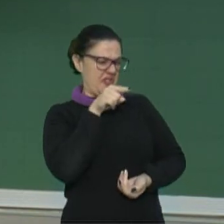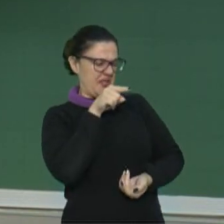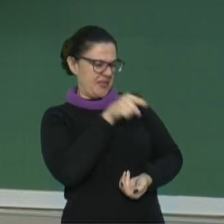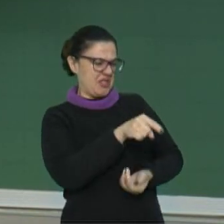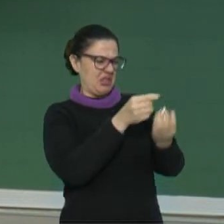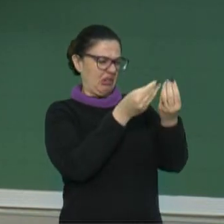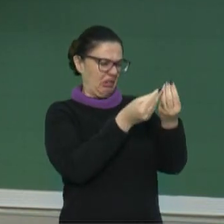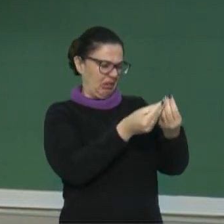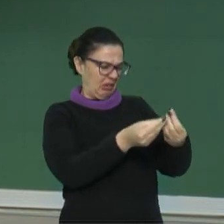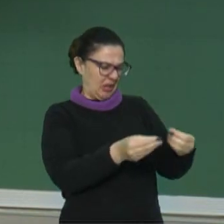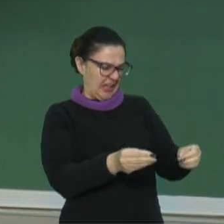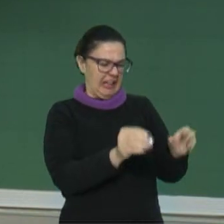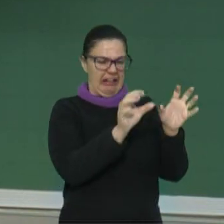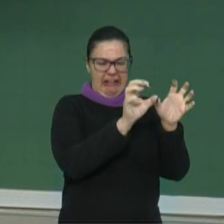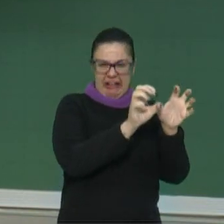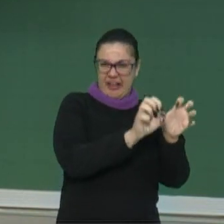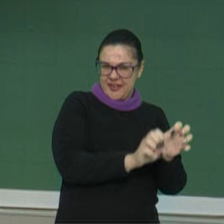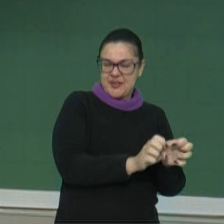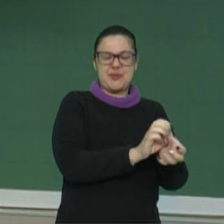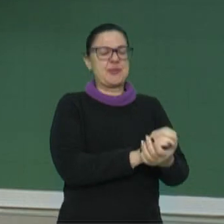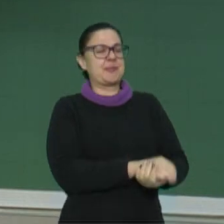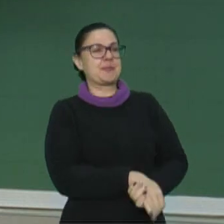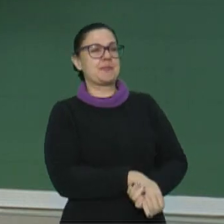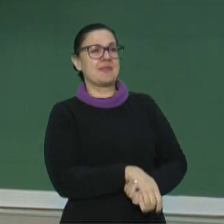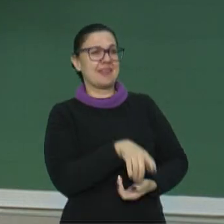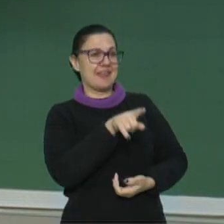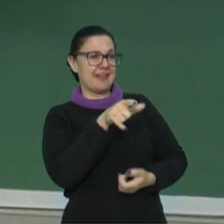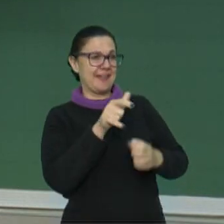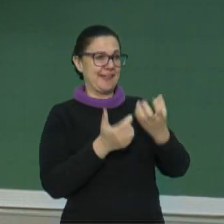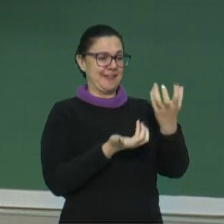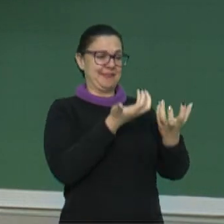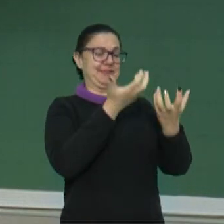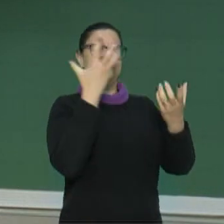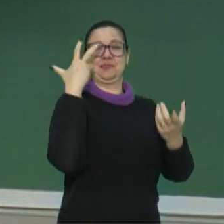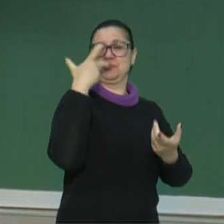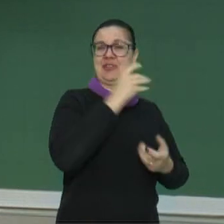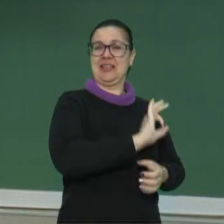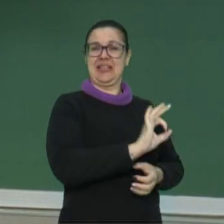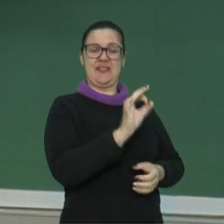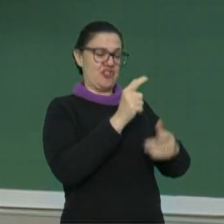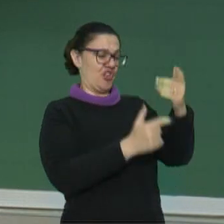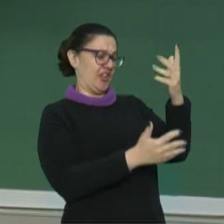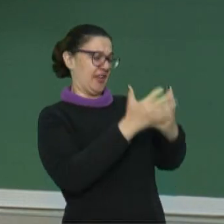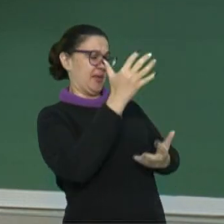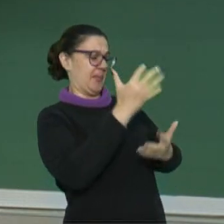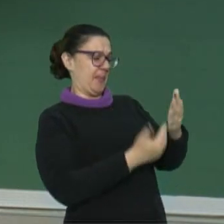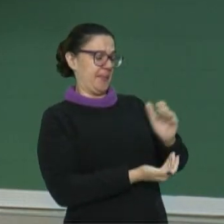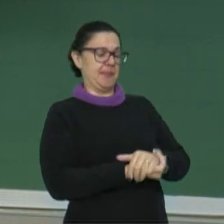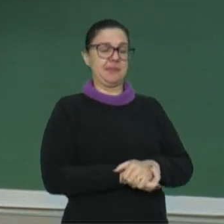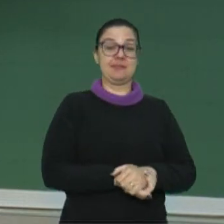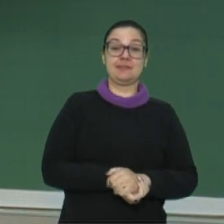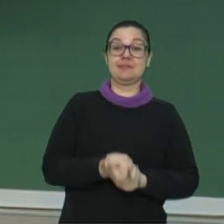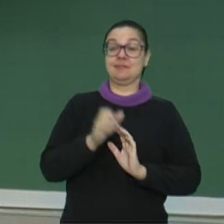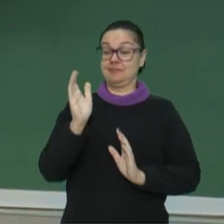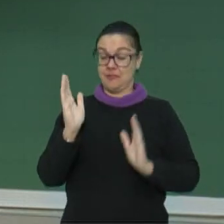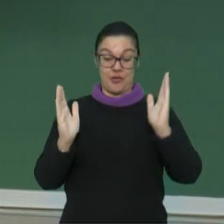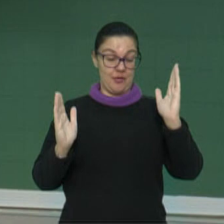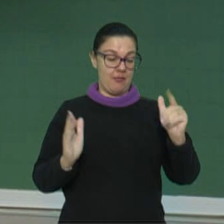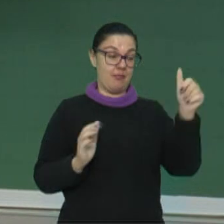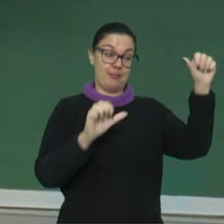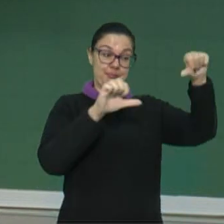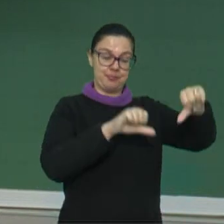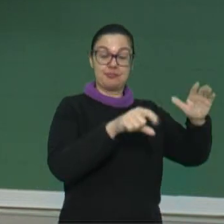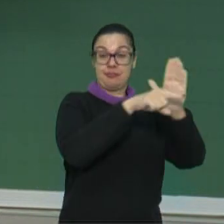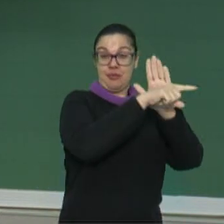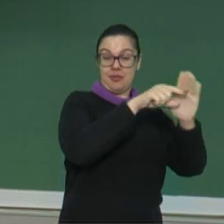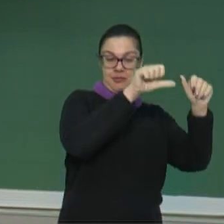tá tão apagadinha, né? Você nem enfeita nada, você só atrapalha. Então, tinham que falar coisas